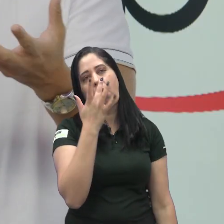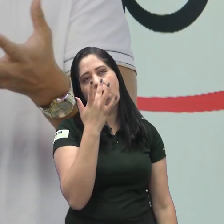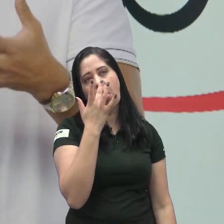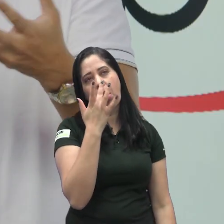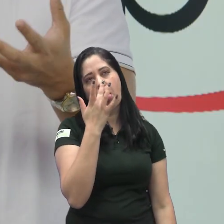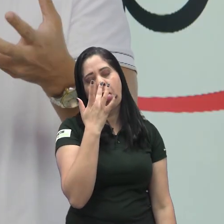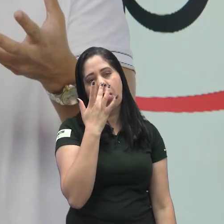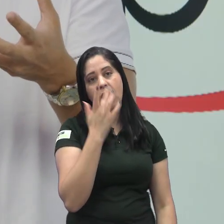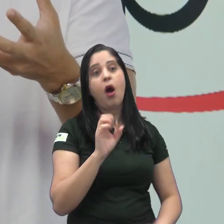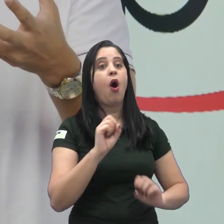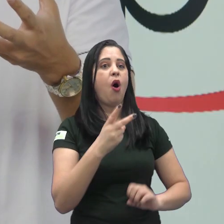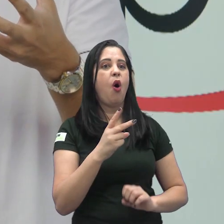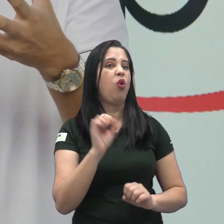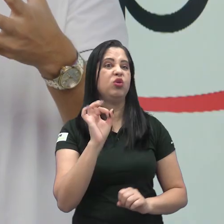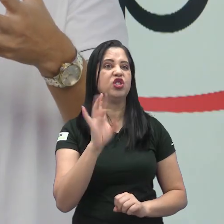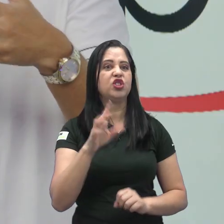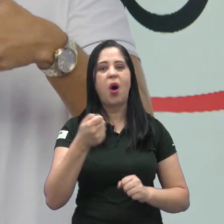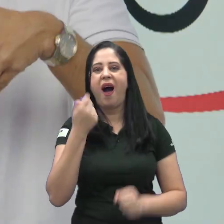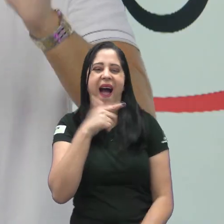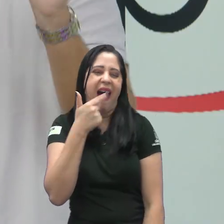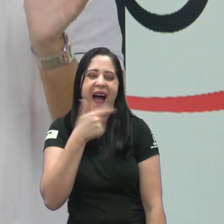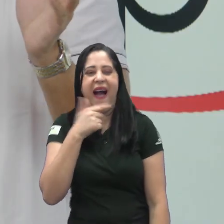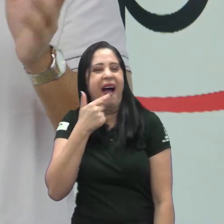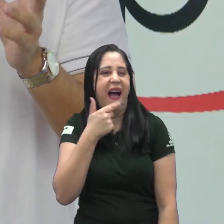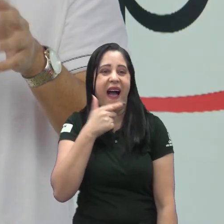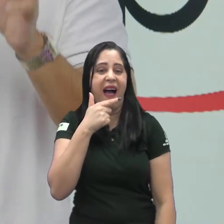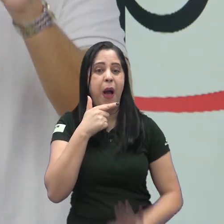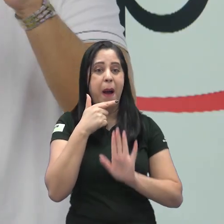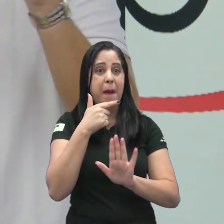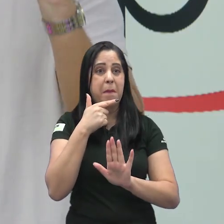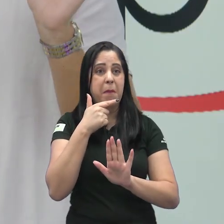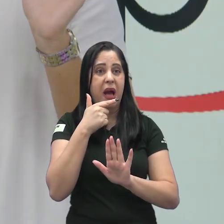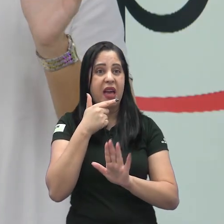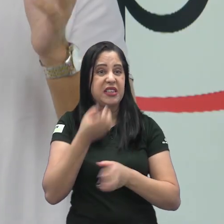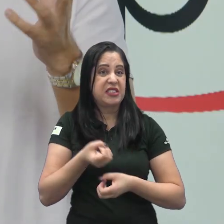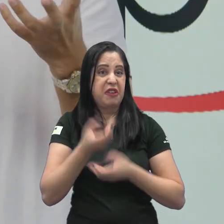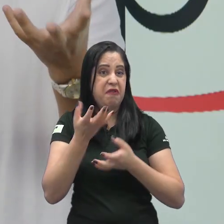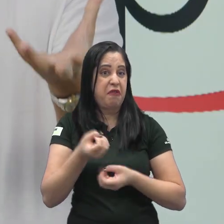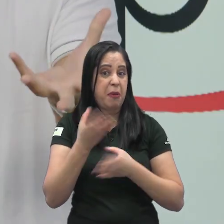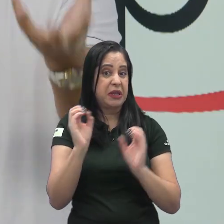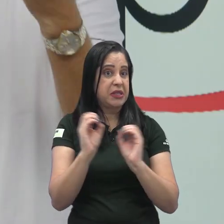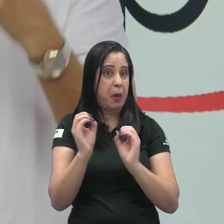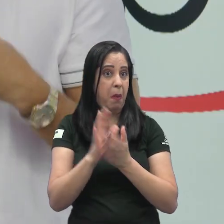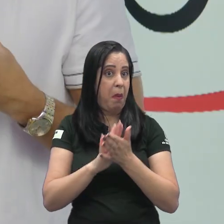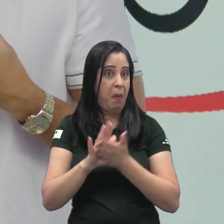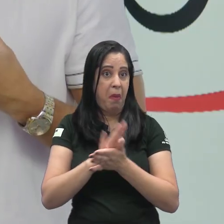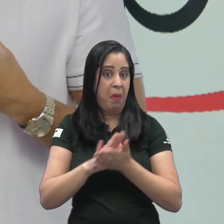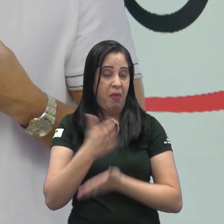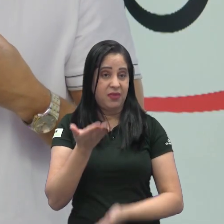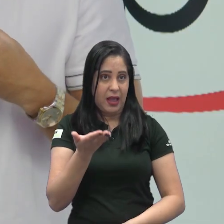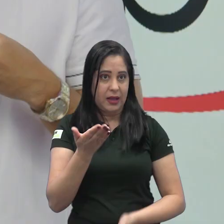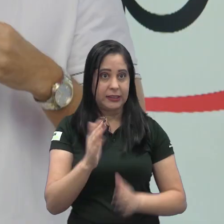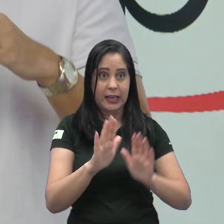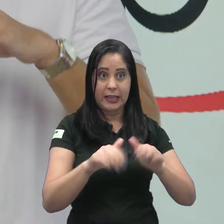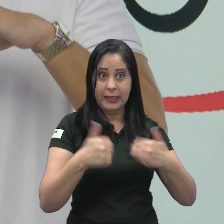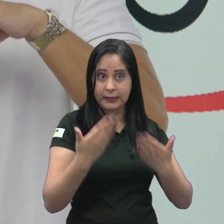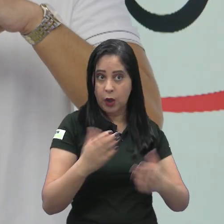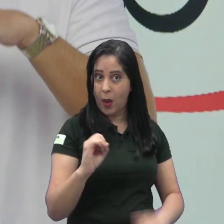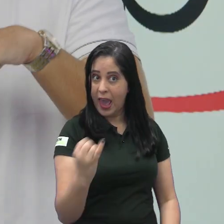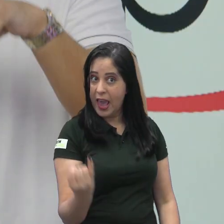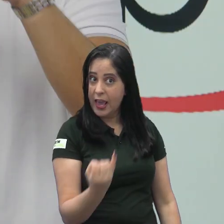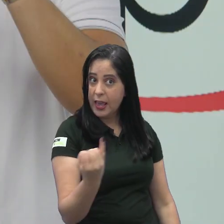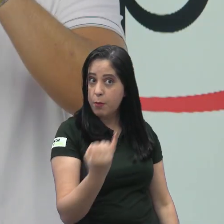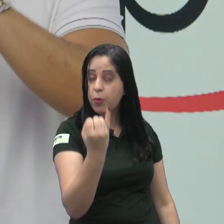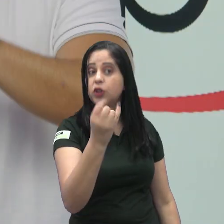o entretenimento sozinho, ele às vezes passa batido. A pessoa viu, curtiu e foi embora. Então, para trazer gente nova, é importante